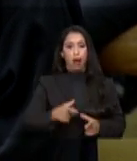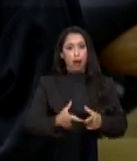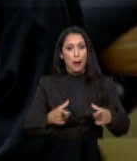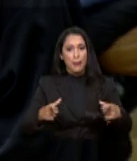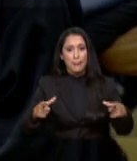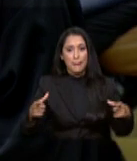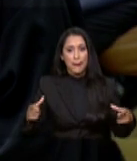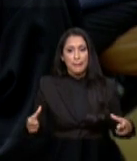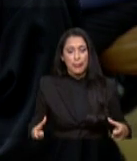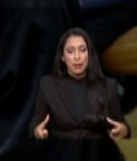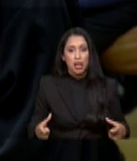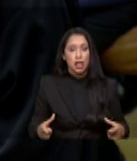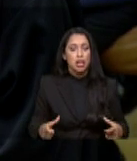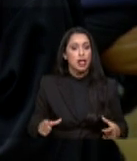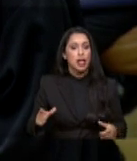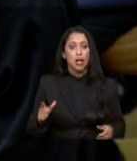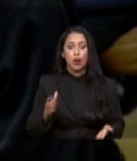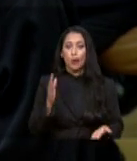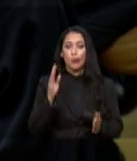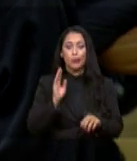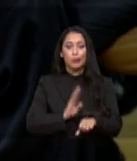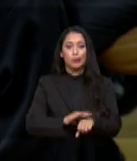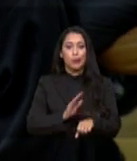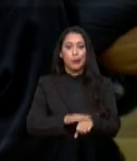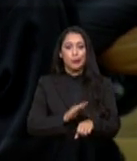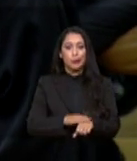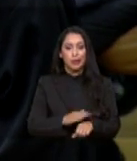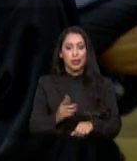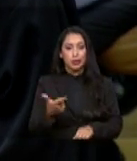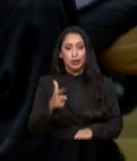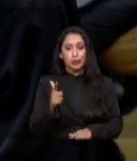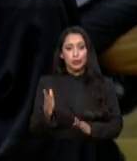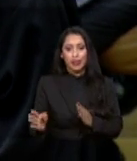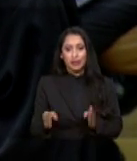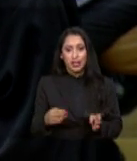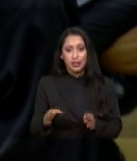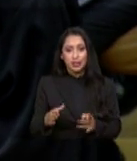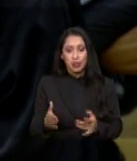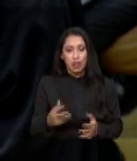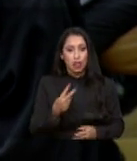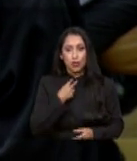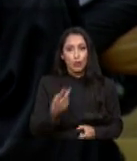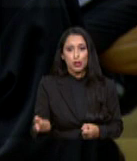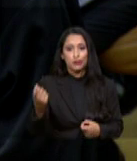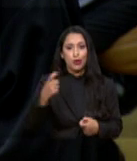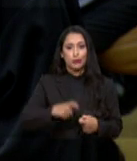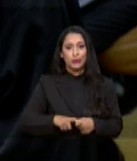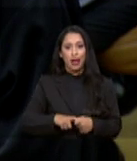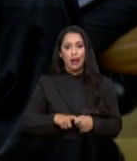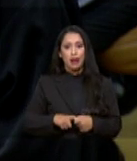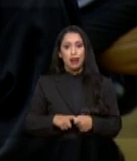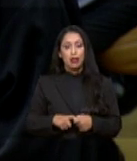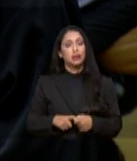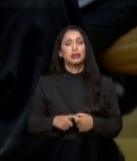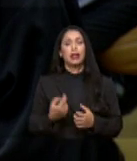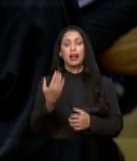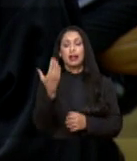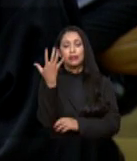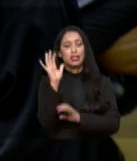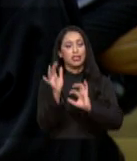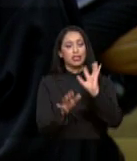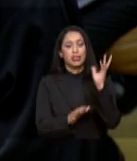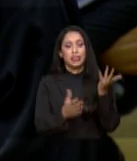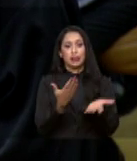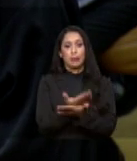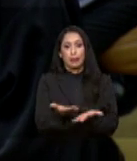de inflexão ou ponto de ruptura, a partir do qual não será possível recuperar a vegetação que será transformada